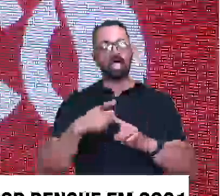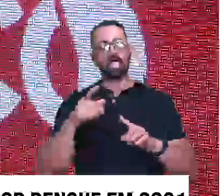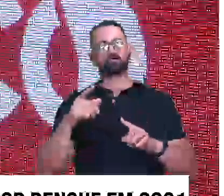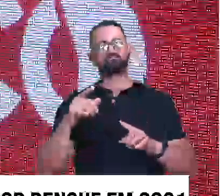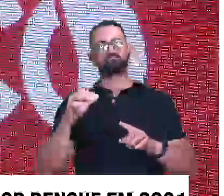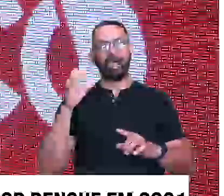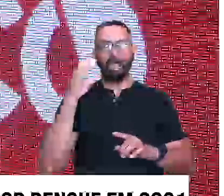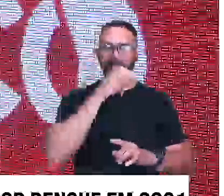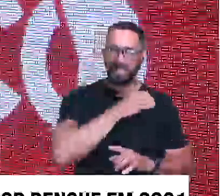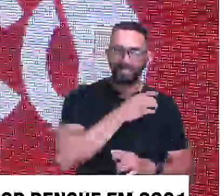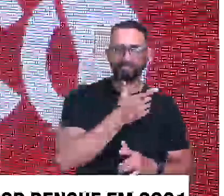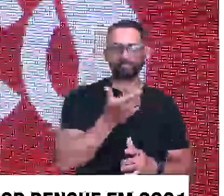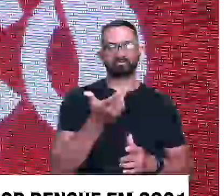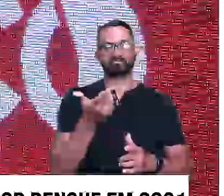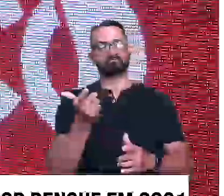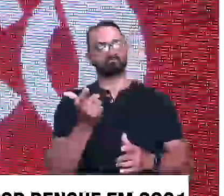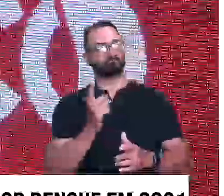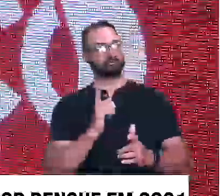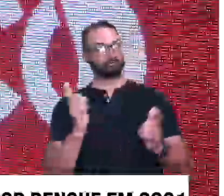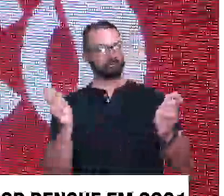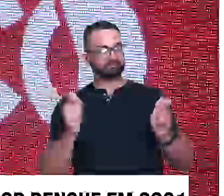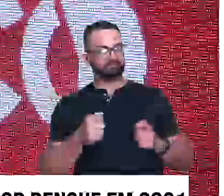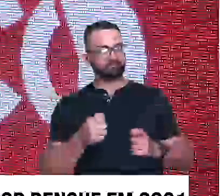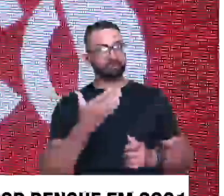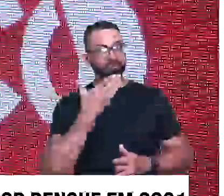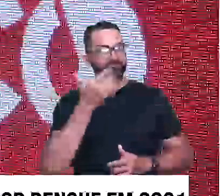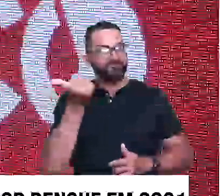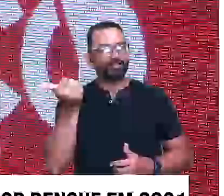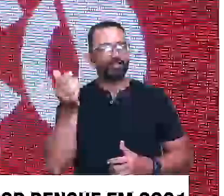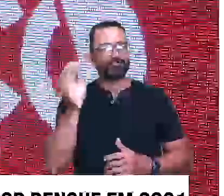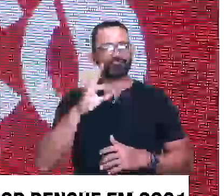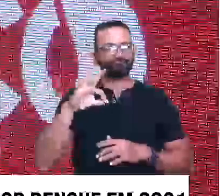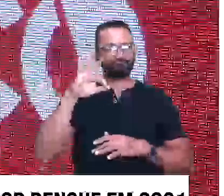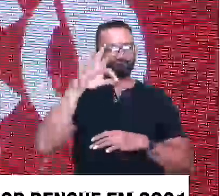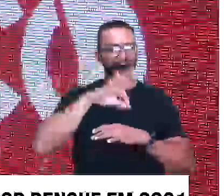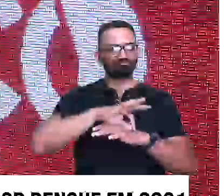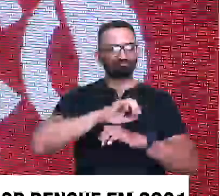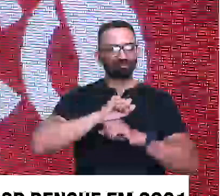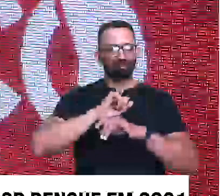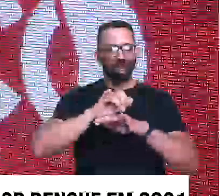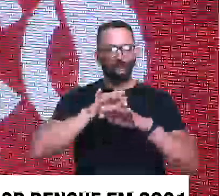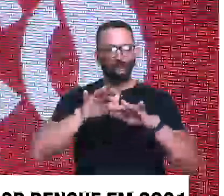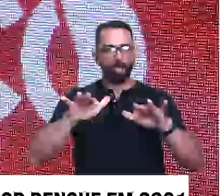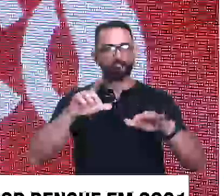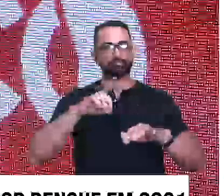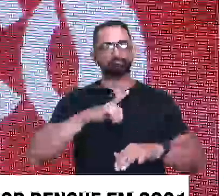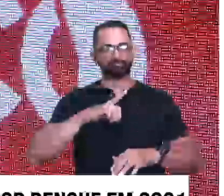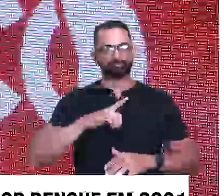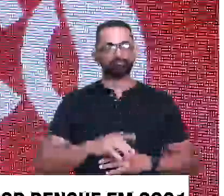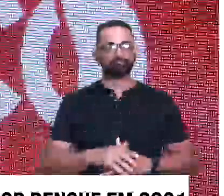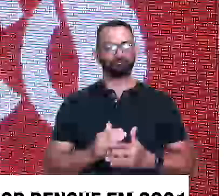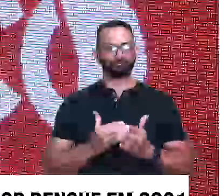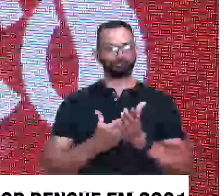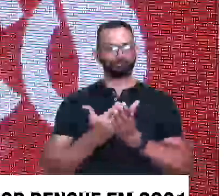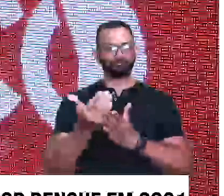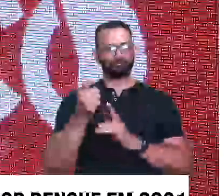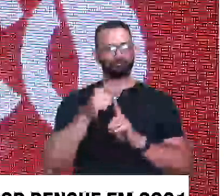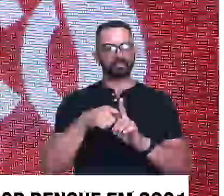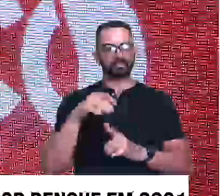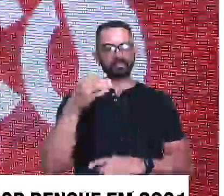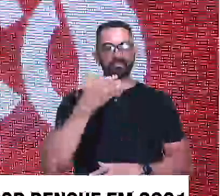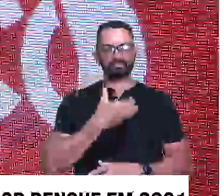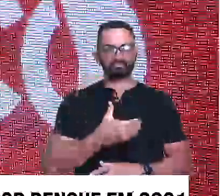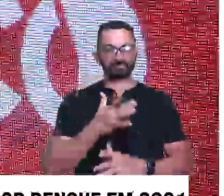E aí também fica quente logo em seguida Isso é uma condição propícia para a proliferação do mosquito transmissor da dengue e a gente